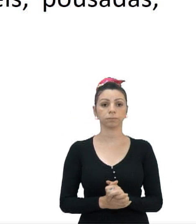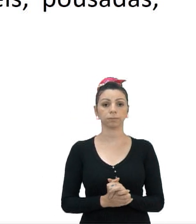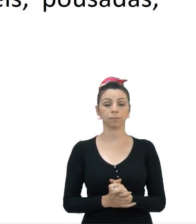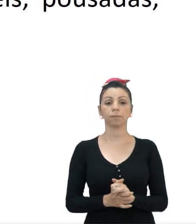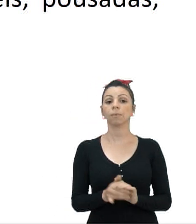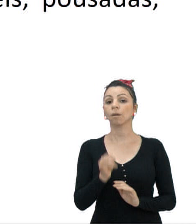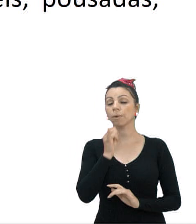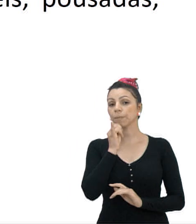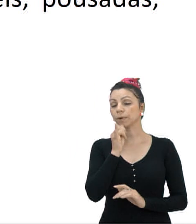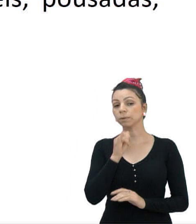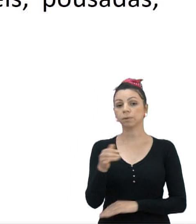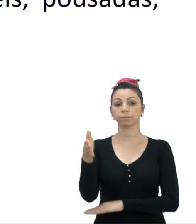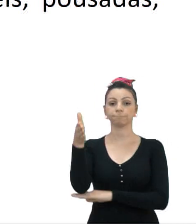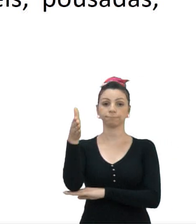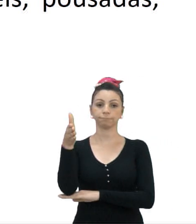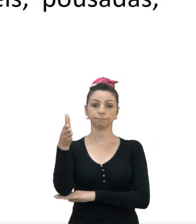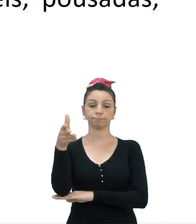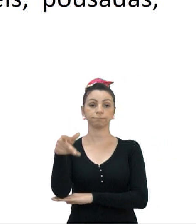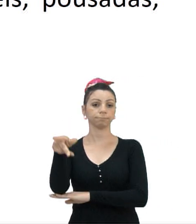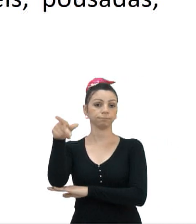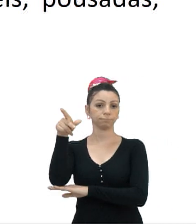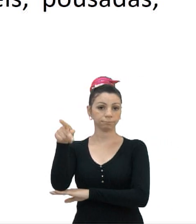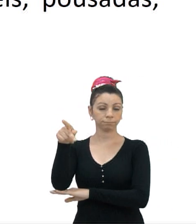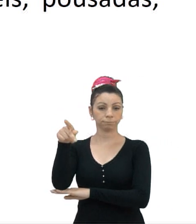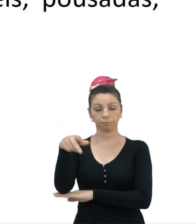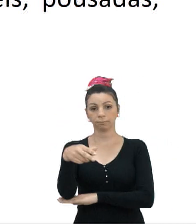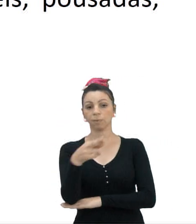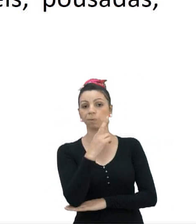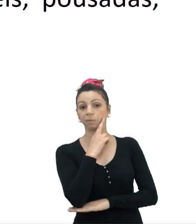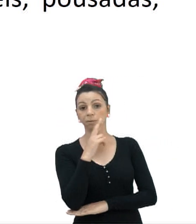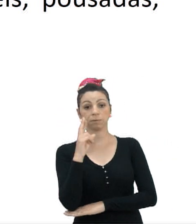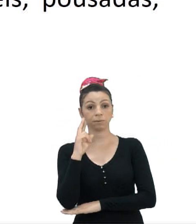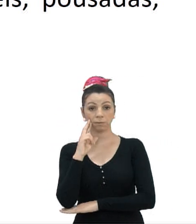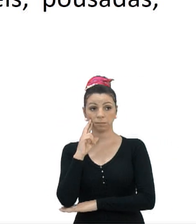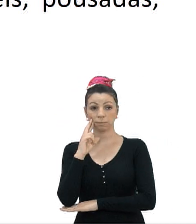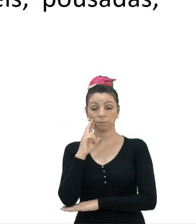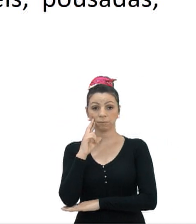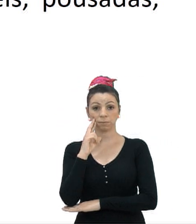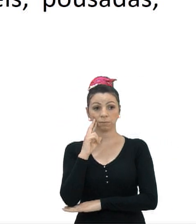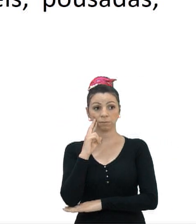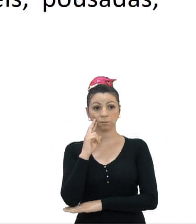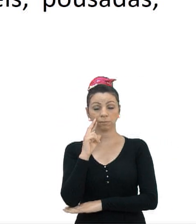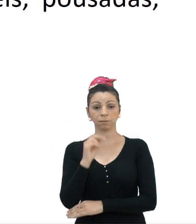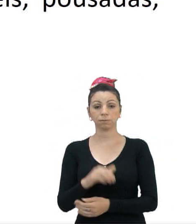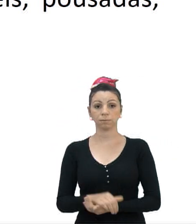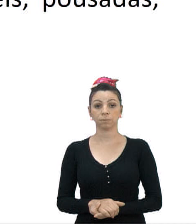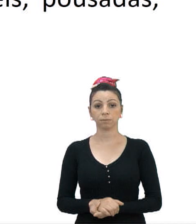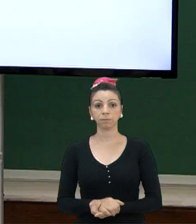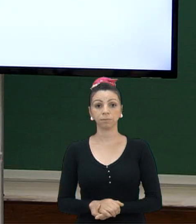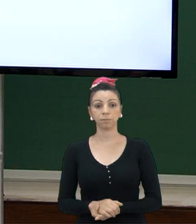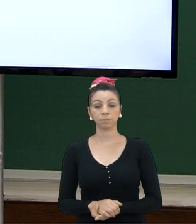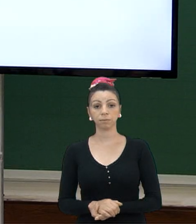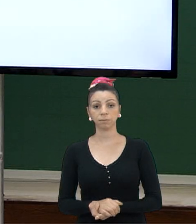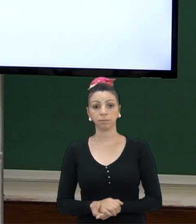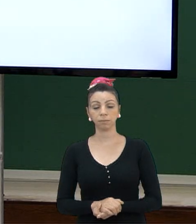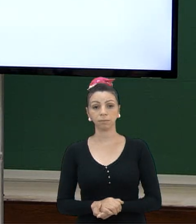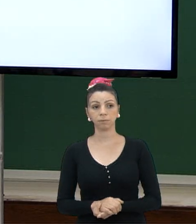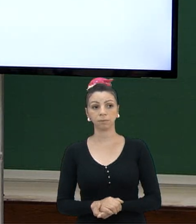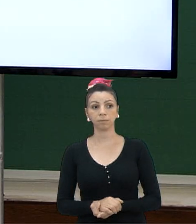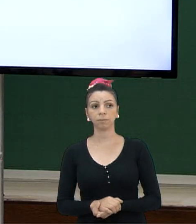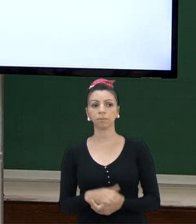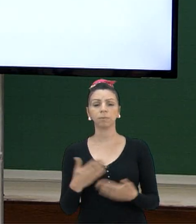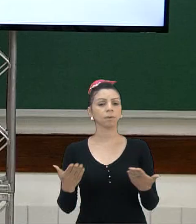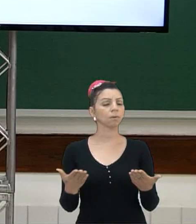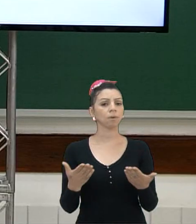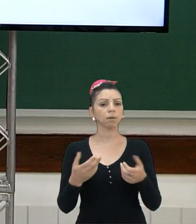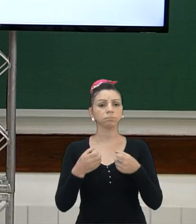Por exemplo, hotéis, pousadas, restaurantes. Quais? Nós vamos preencher aqui essa publicidade.